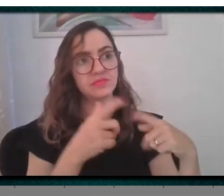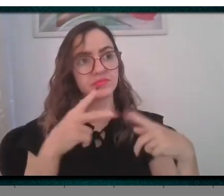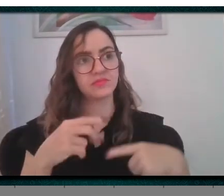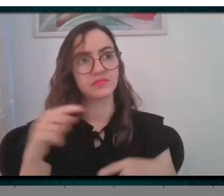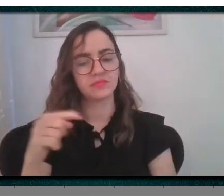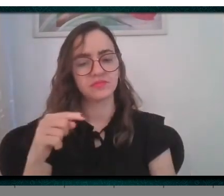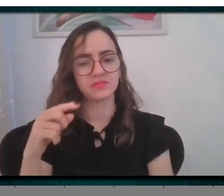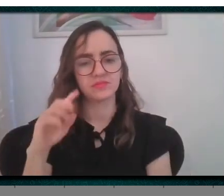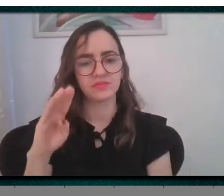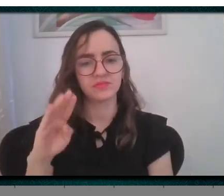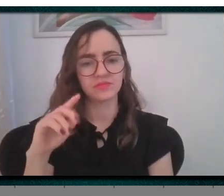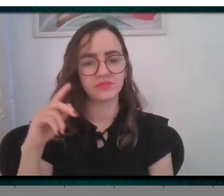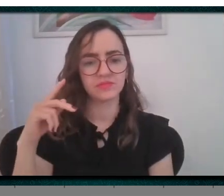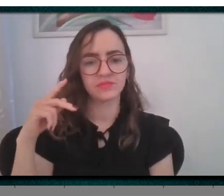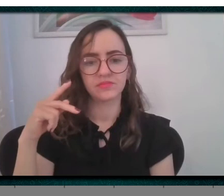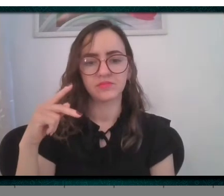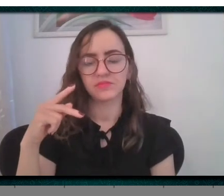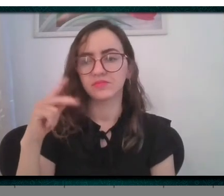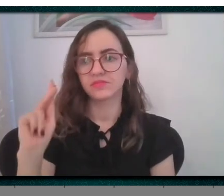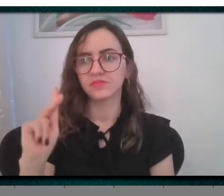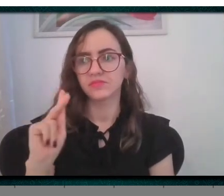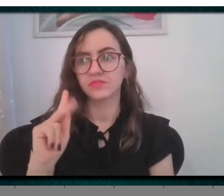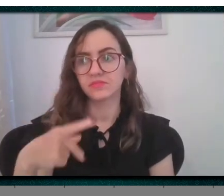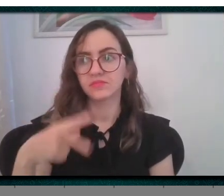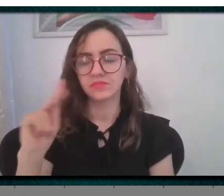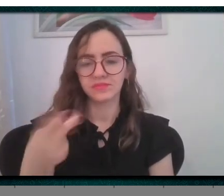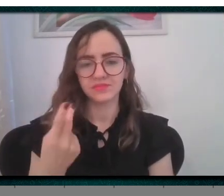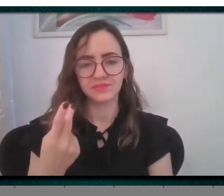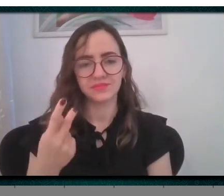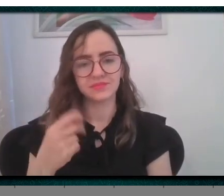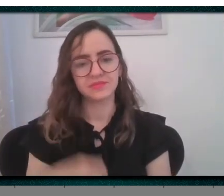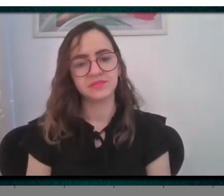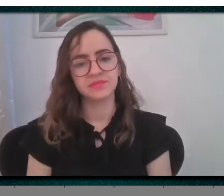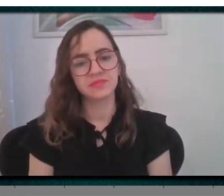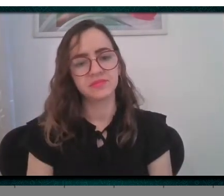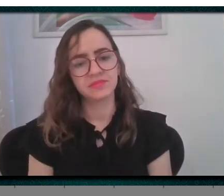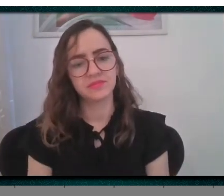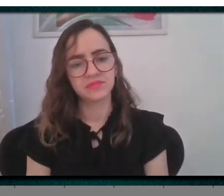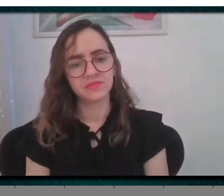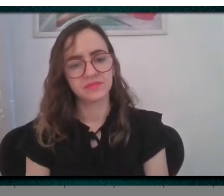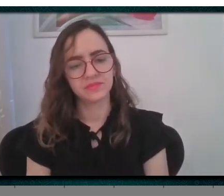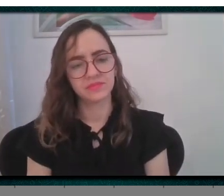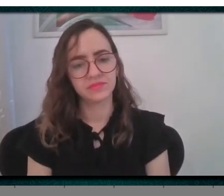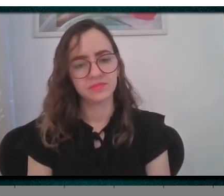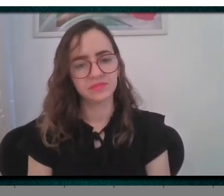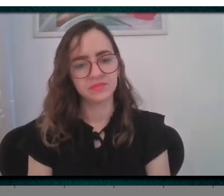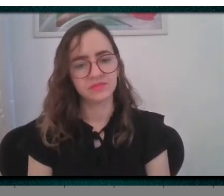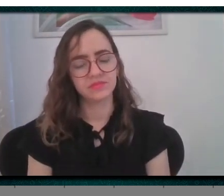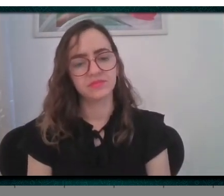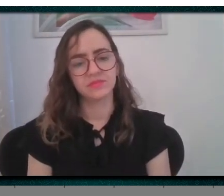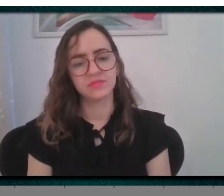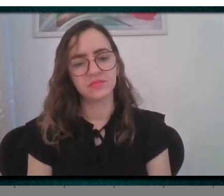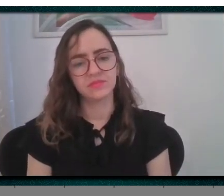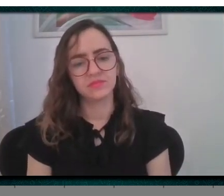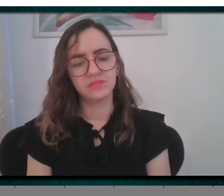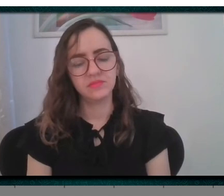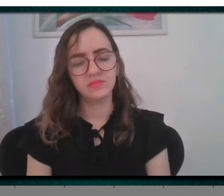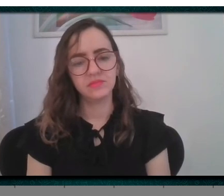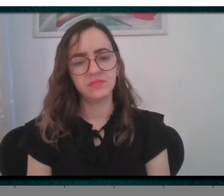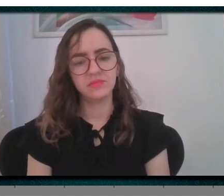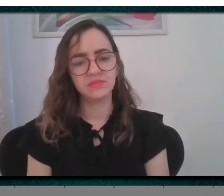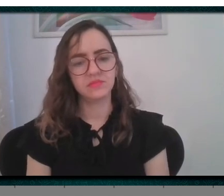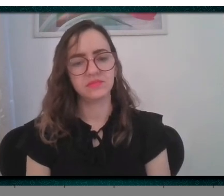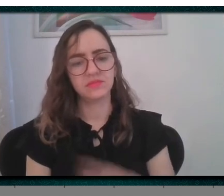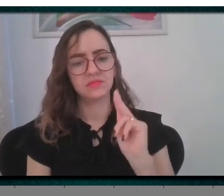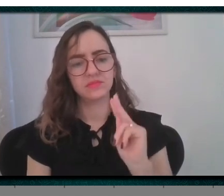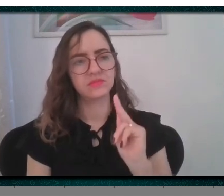eu tiro os sinais, né? Vou tirar os sinais, eles vão ficar os dois positivos. Então, o pH vai ficar igual a 2. Então, o pH dessa substância é